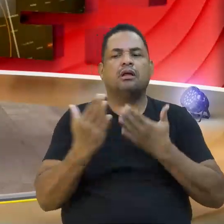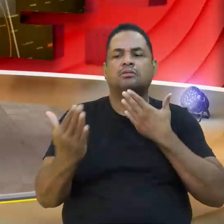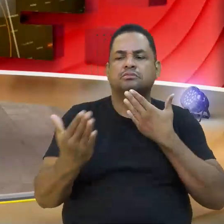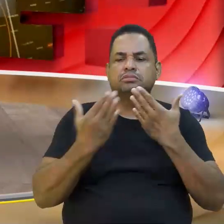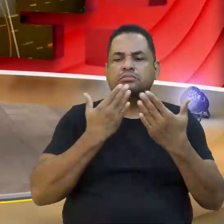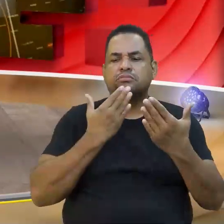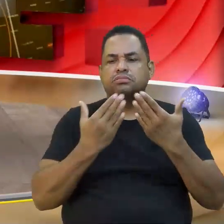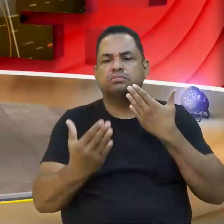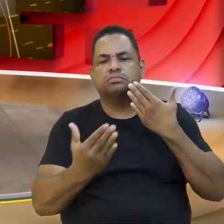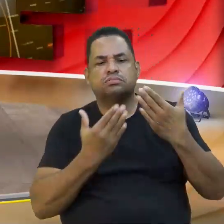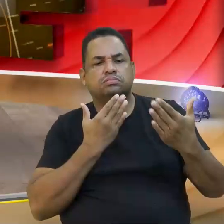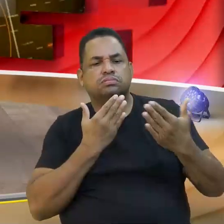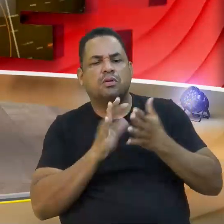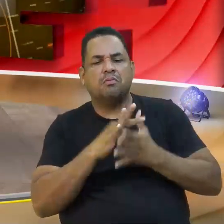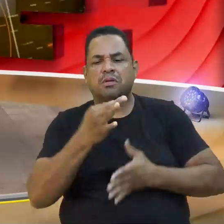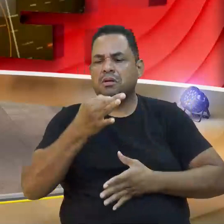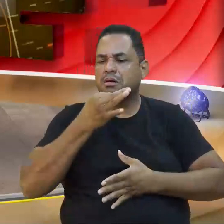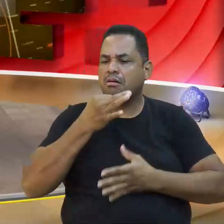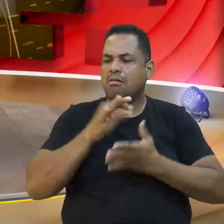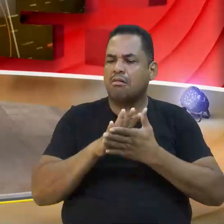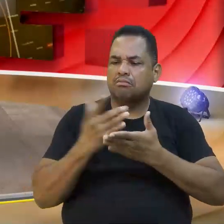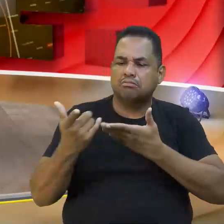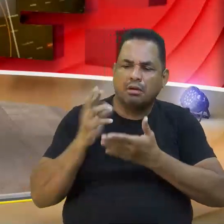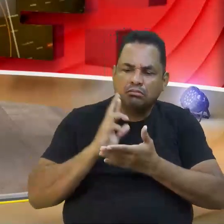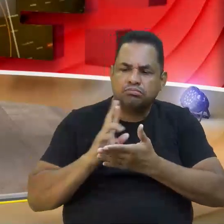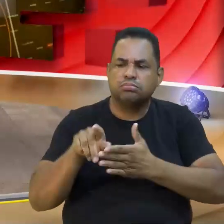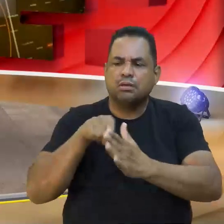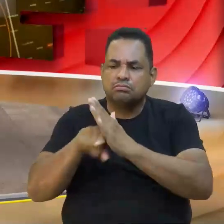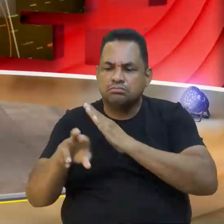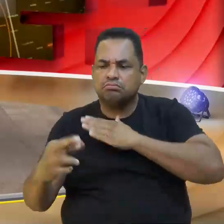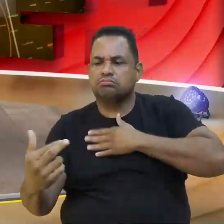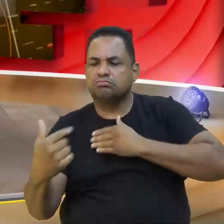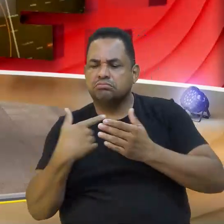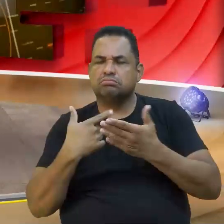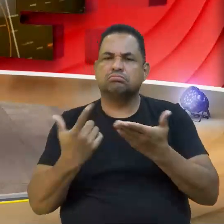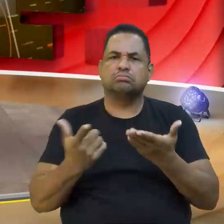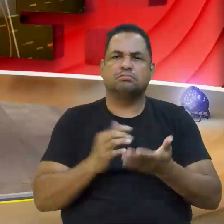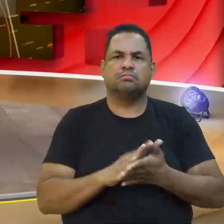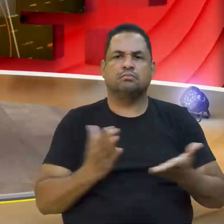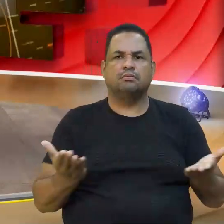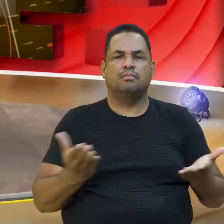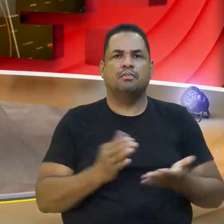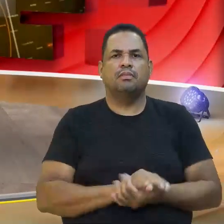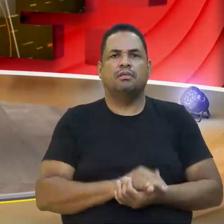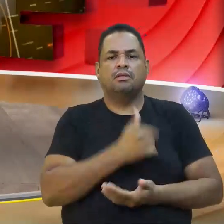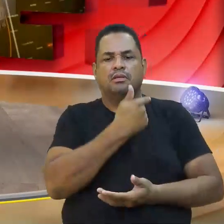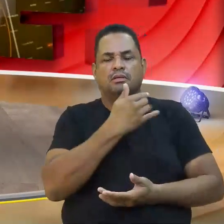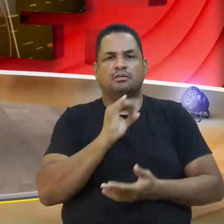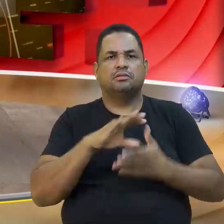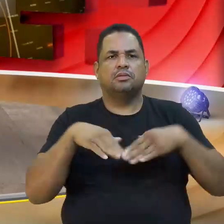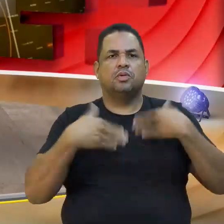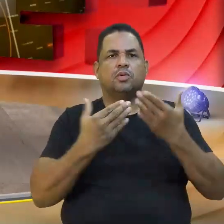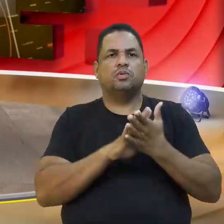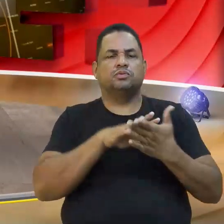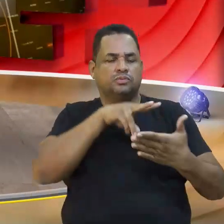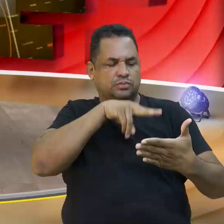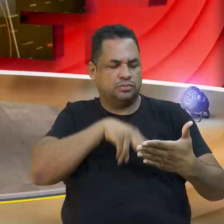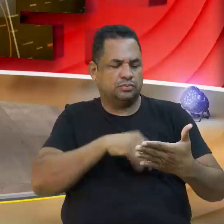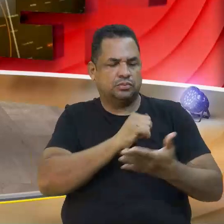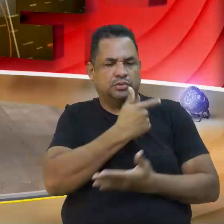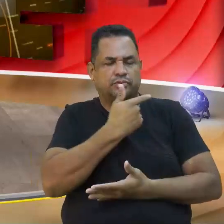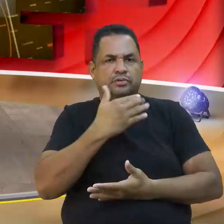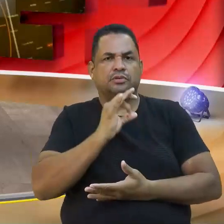dialogar, discutir opiniões, né? Resultados. Então, olha aí que legal, né? 10% quando lê, 20%